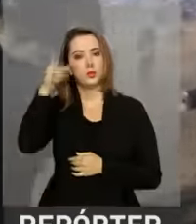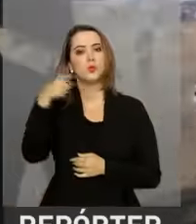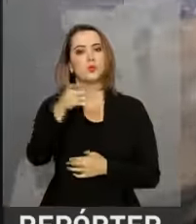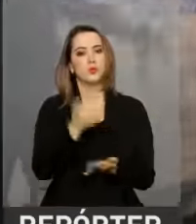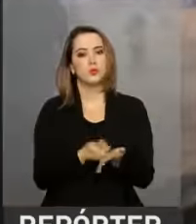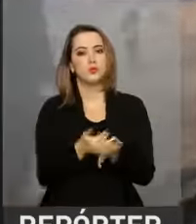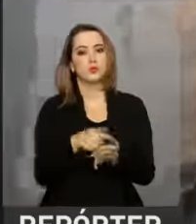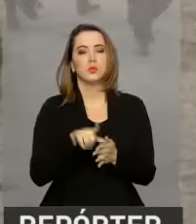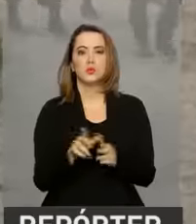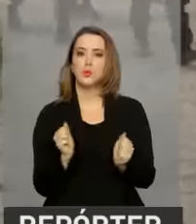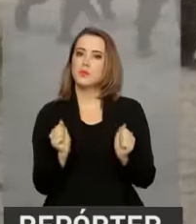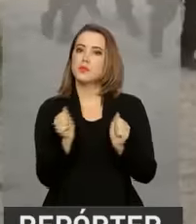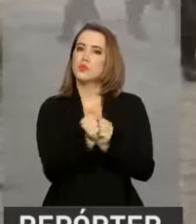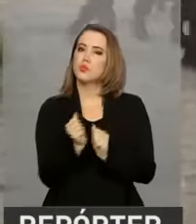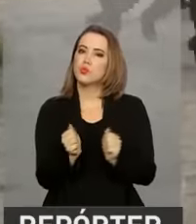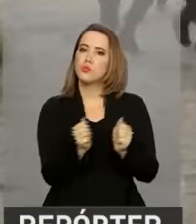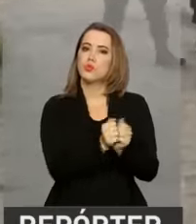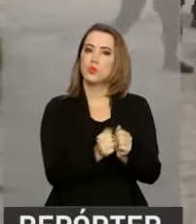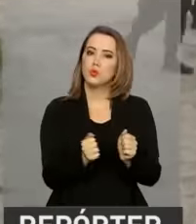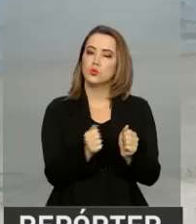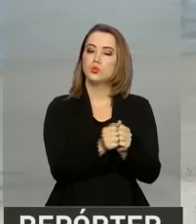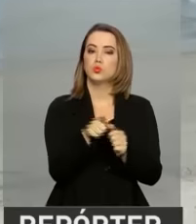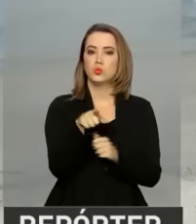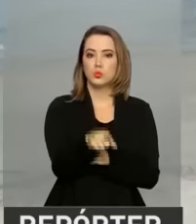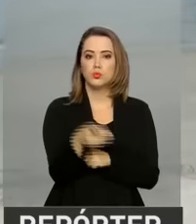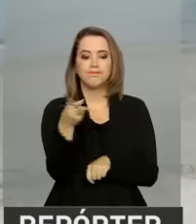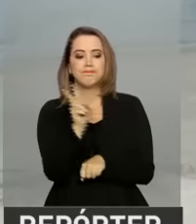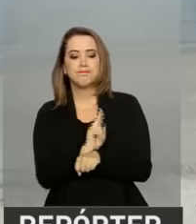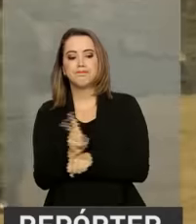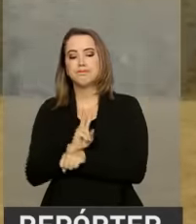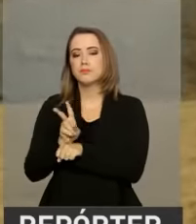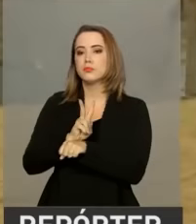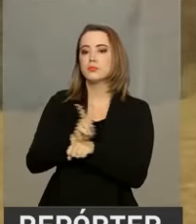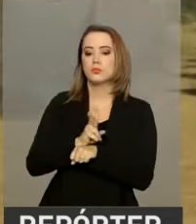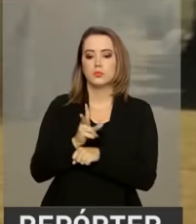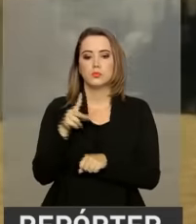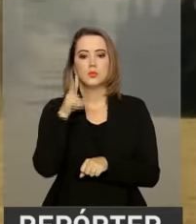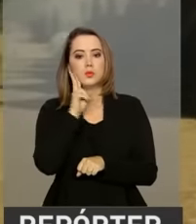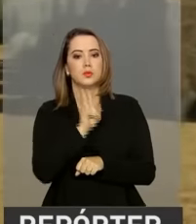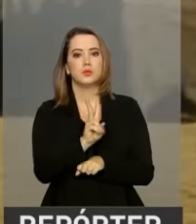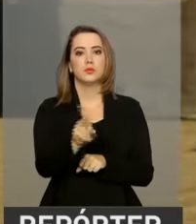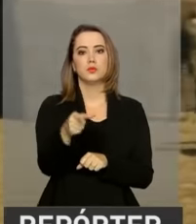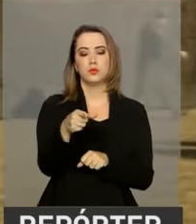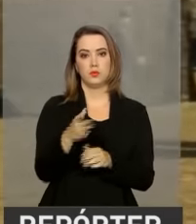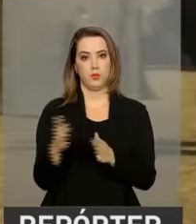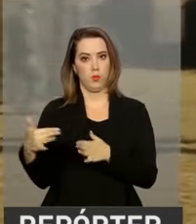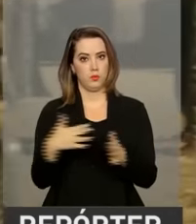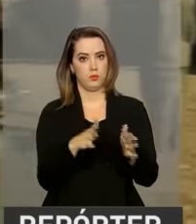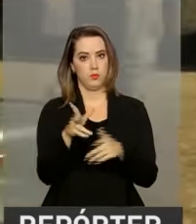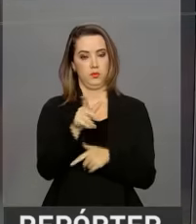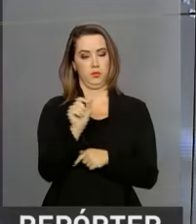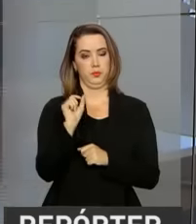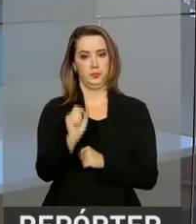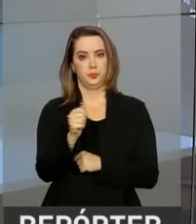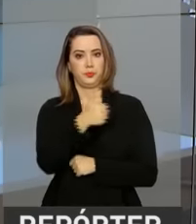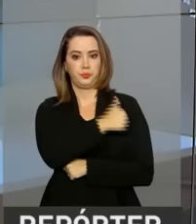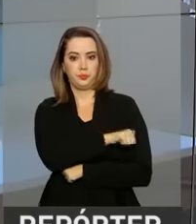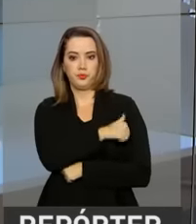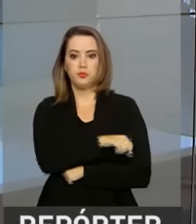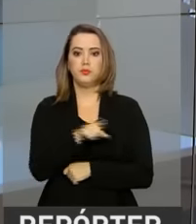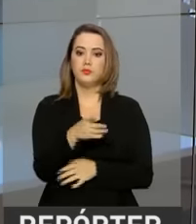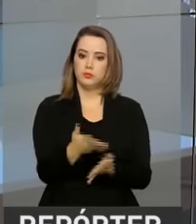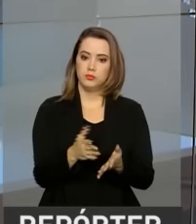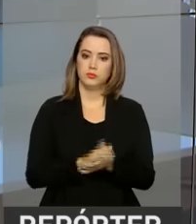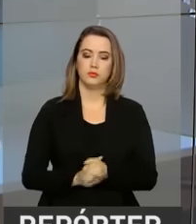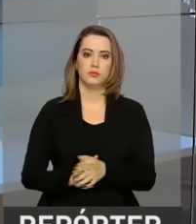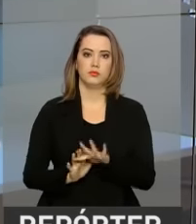começar a integrar as ações de Patrulhamento em vias expressas da área como a Avenida Atlântica Os